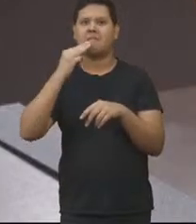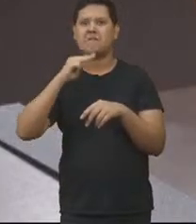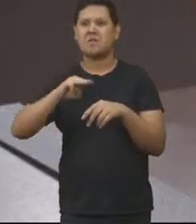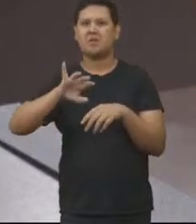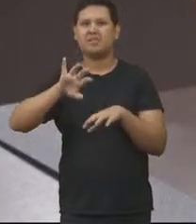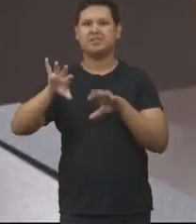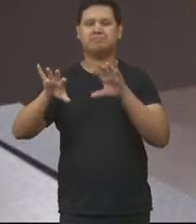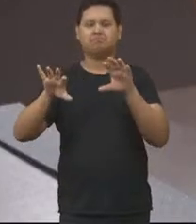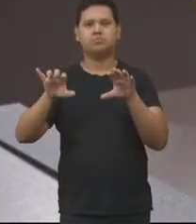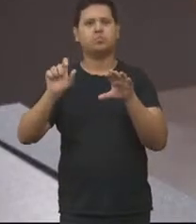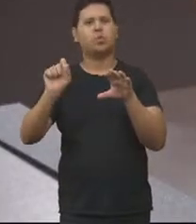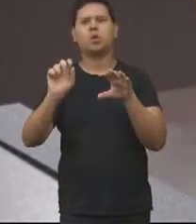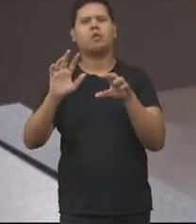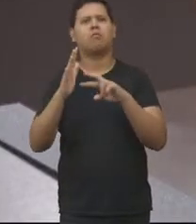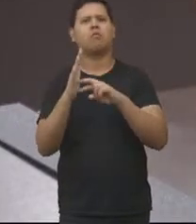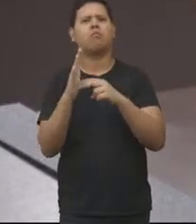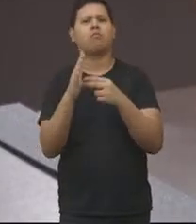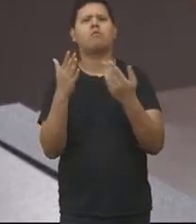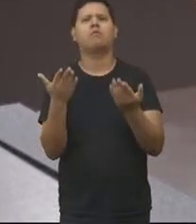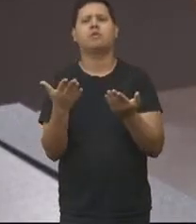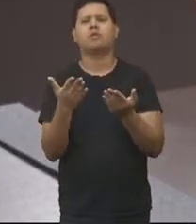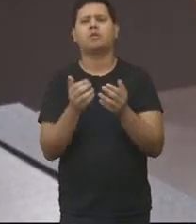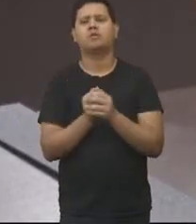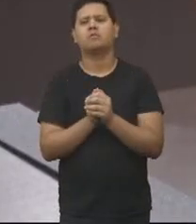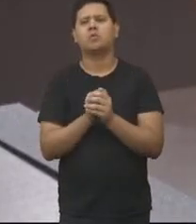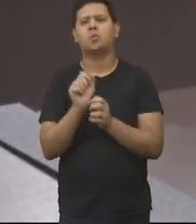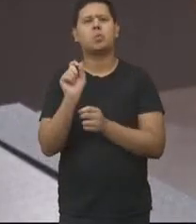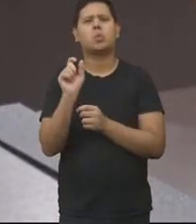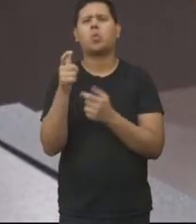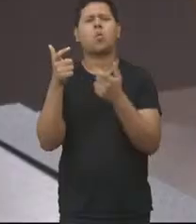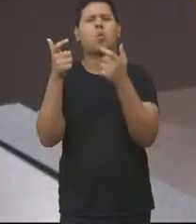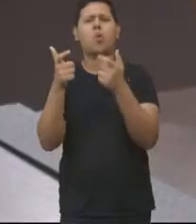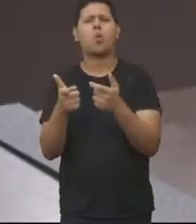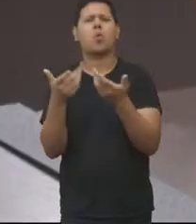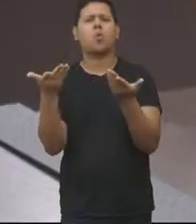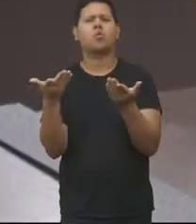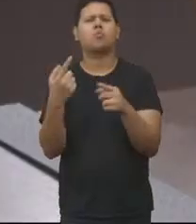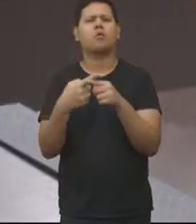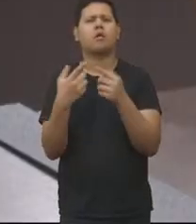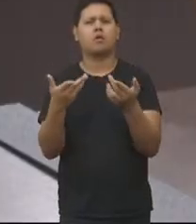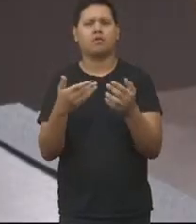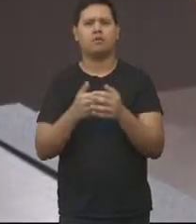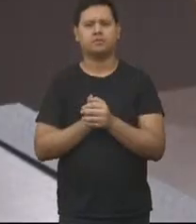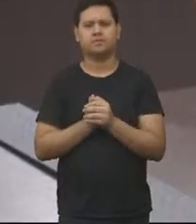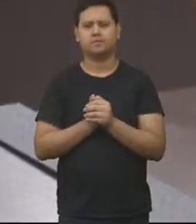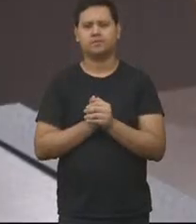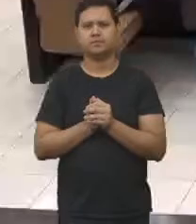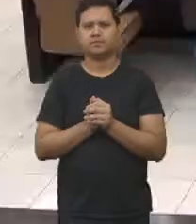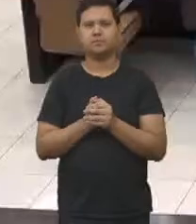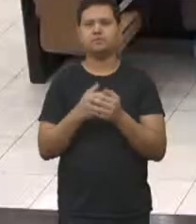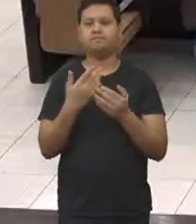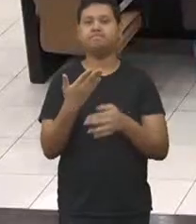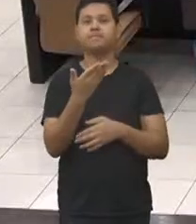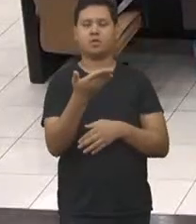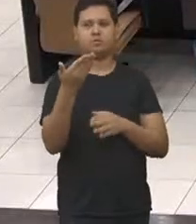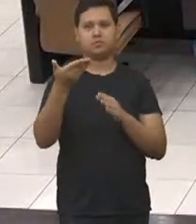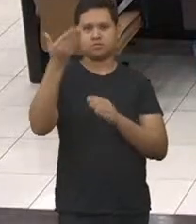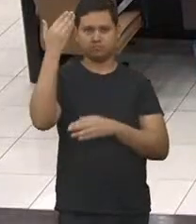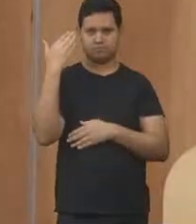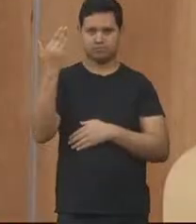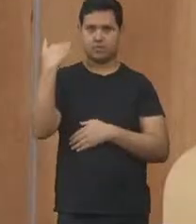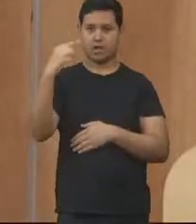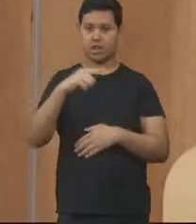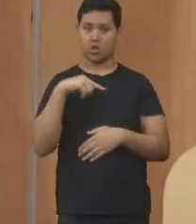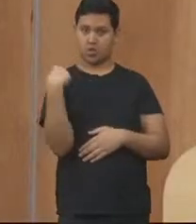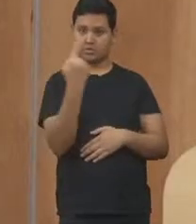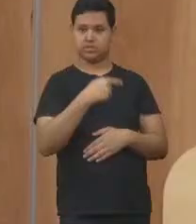Esses 40 milhões, ele advém de onde? Na última apresentação a gente tinha um